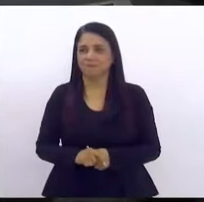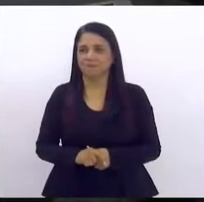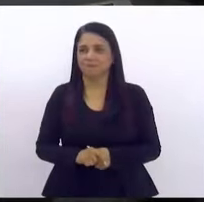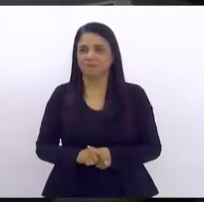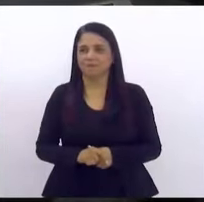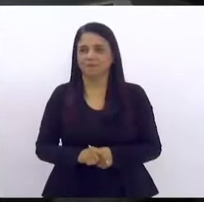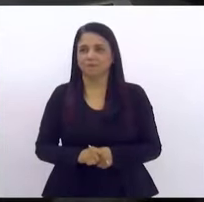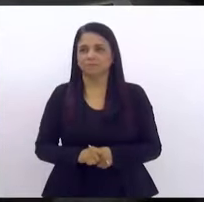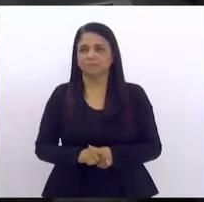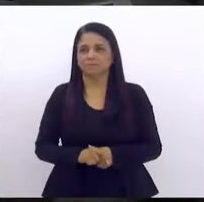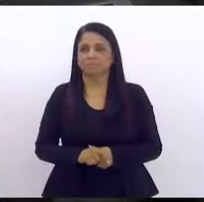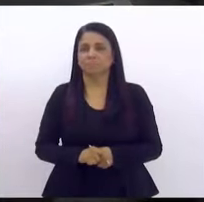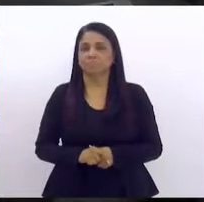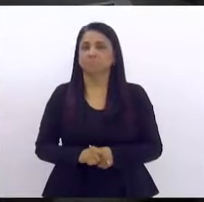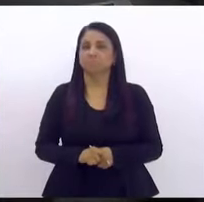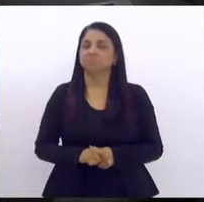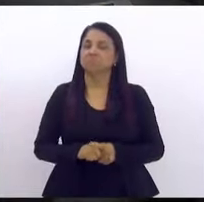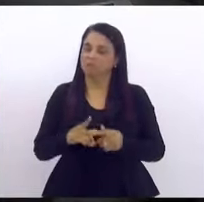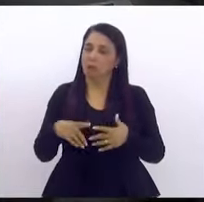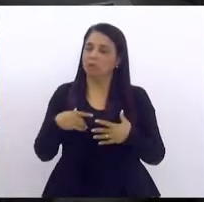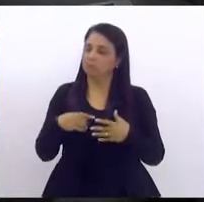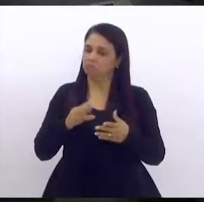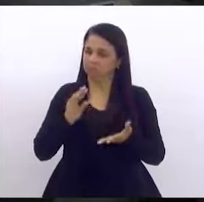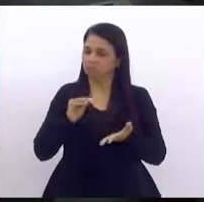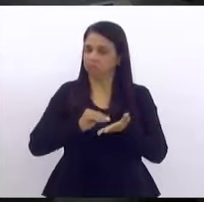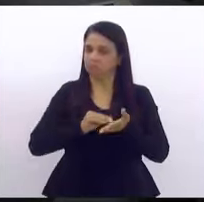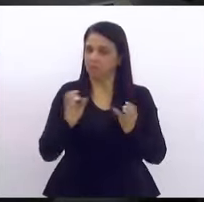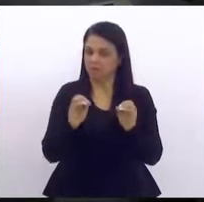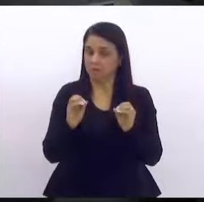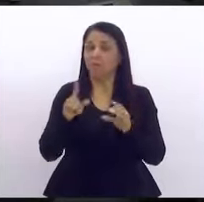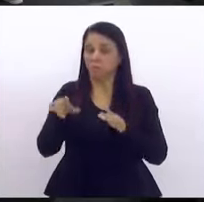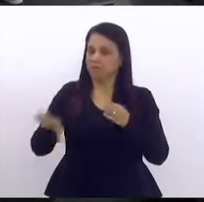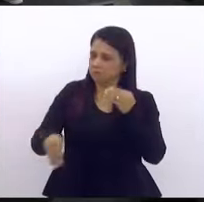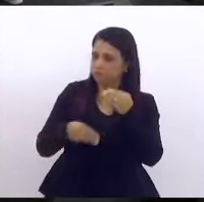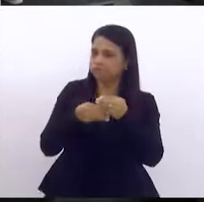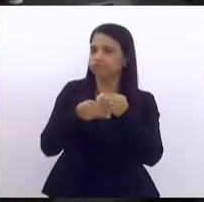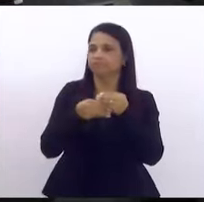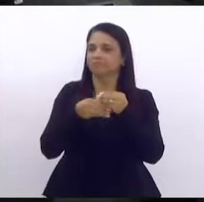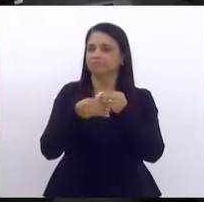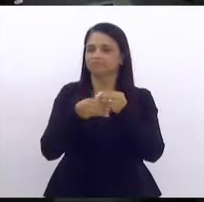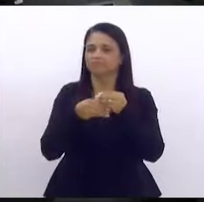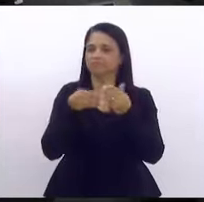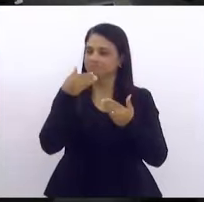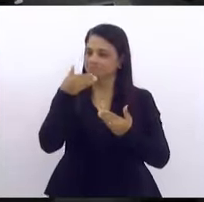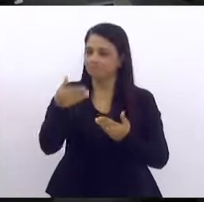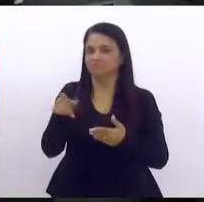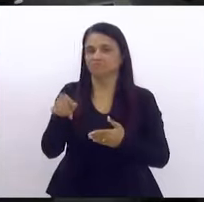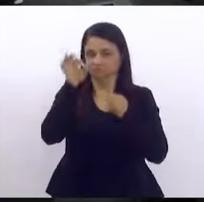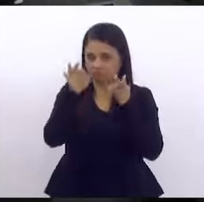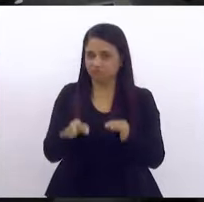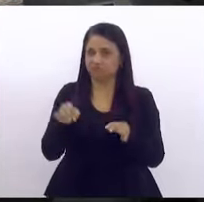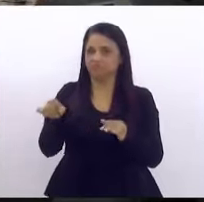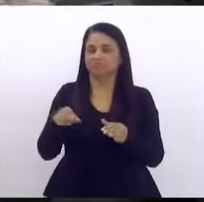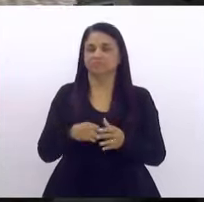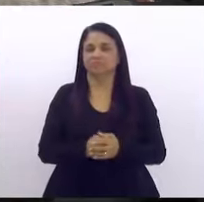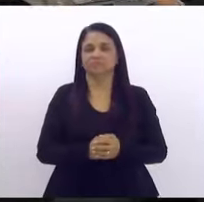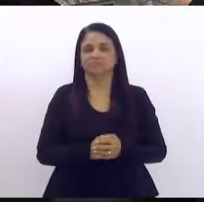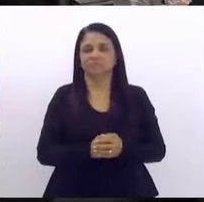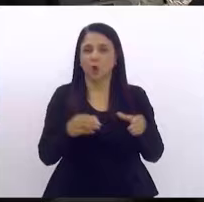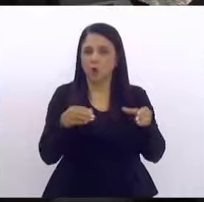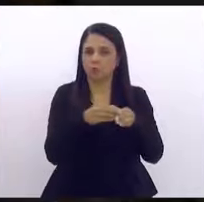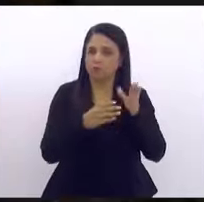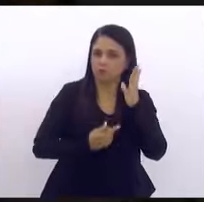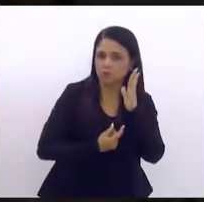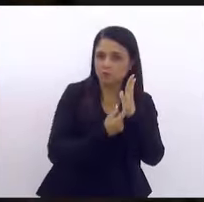Não estava, não, mas está deferida a solicitação justa de Vossa Excelência.